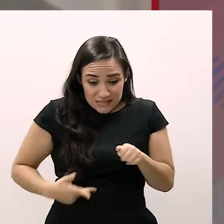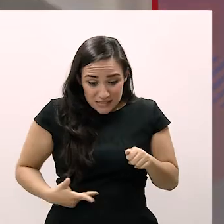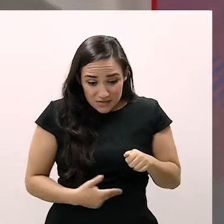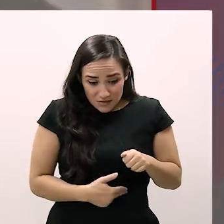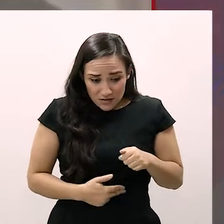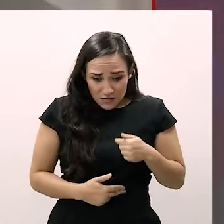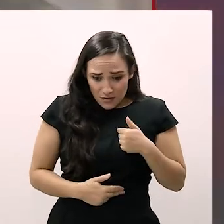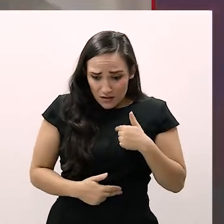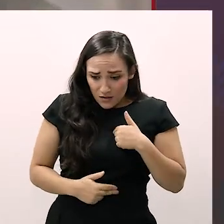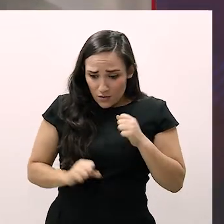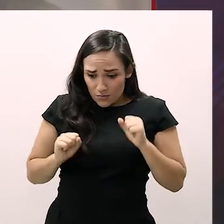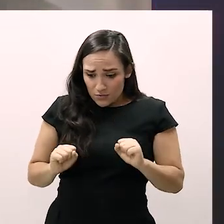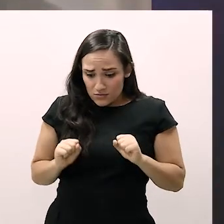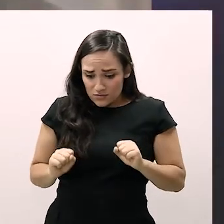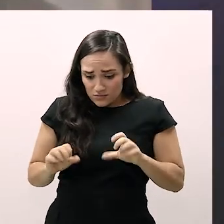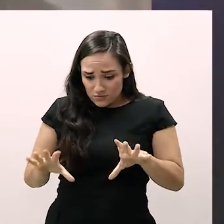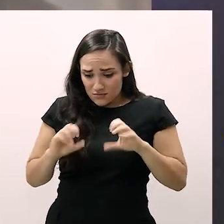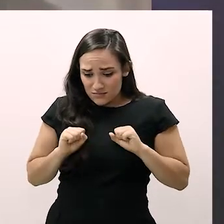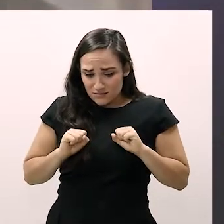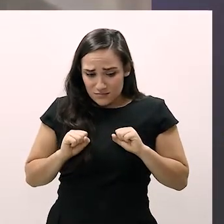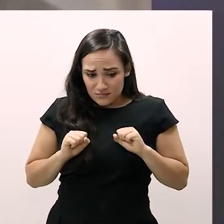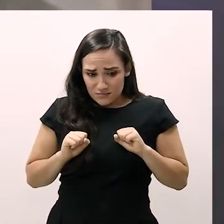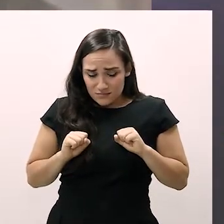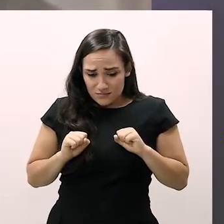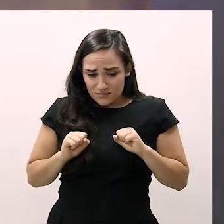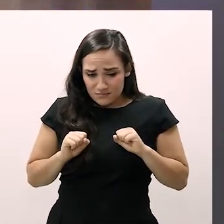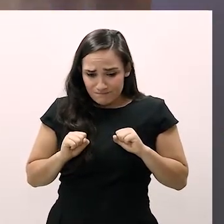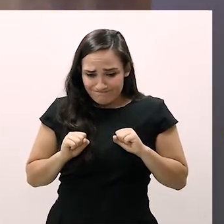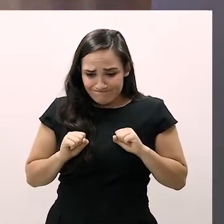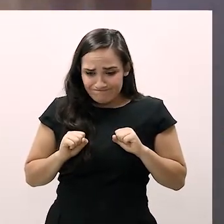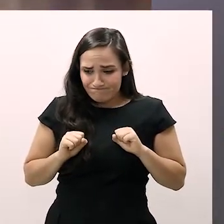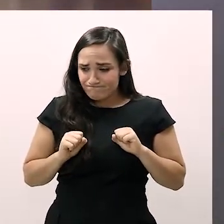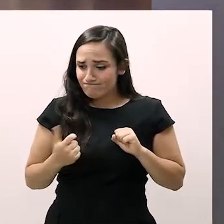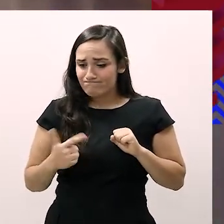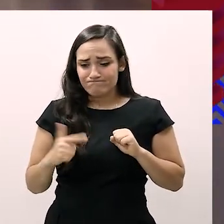eles os imunodeficientes, né?